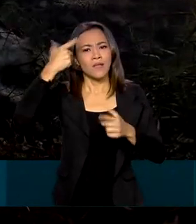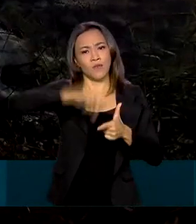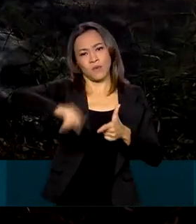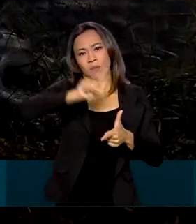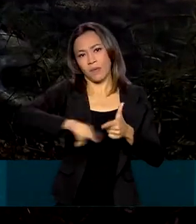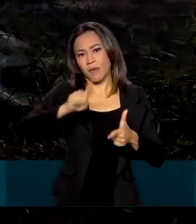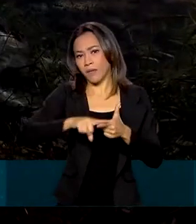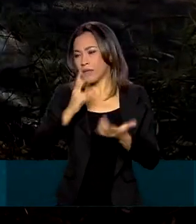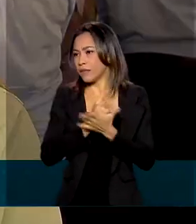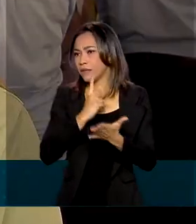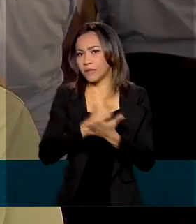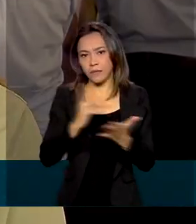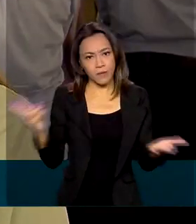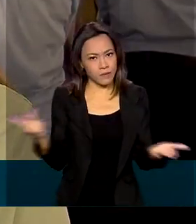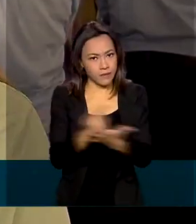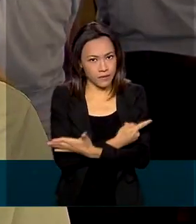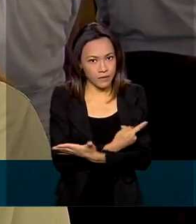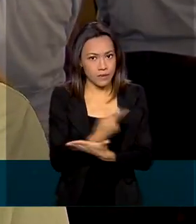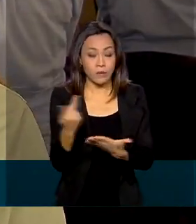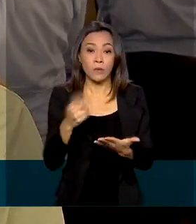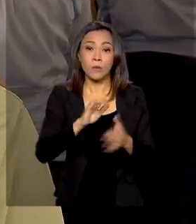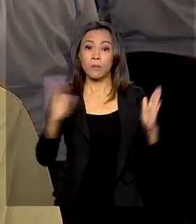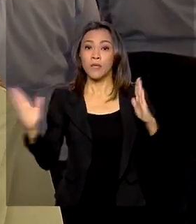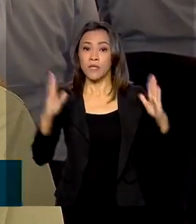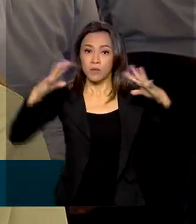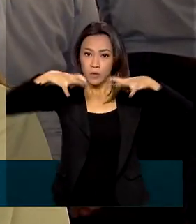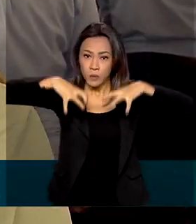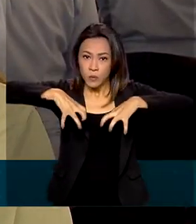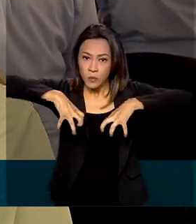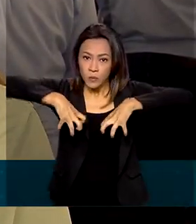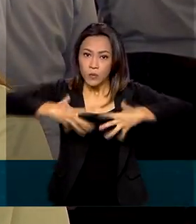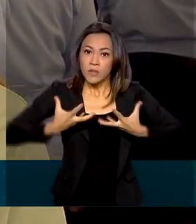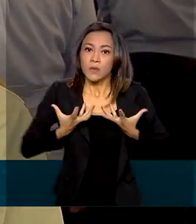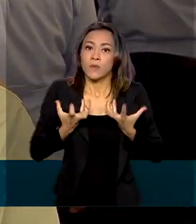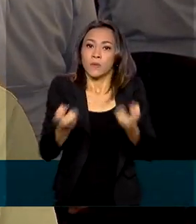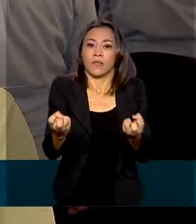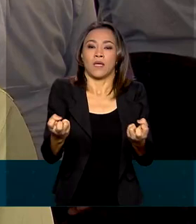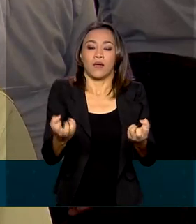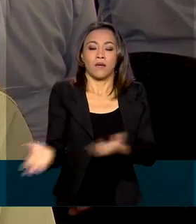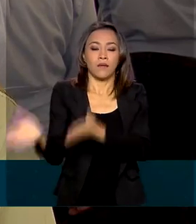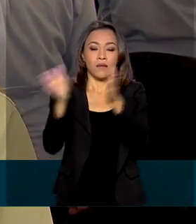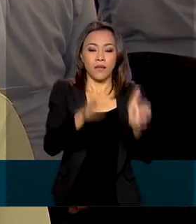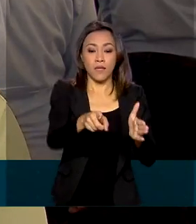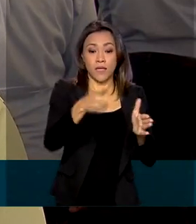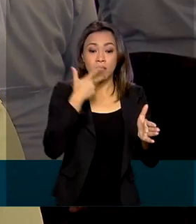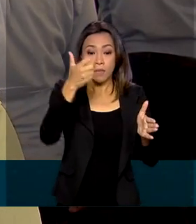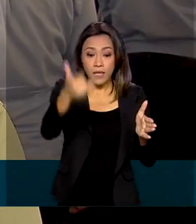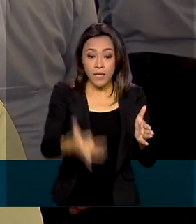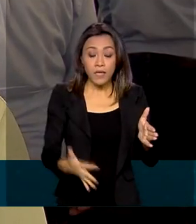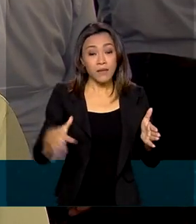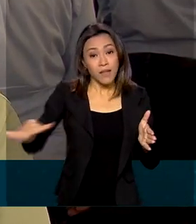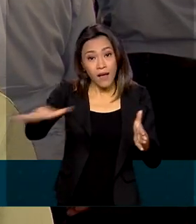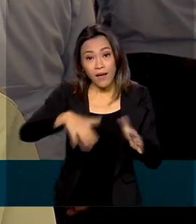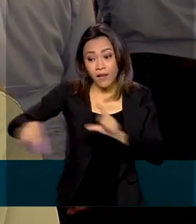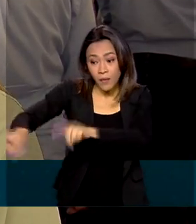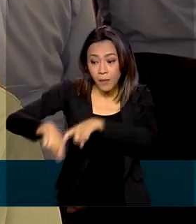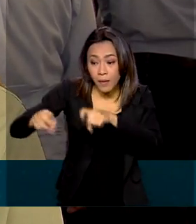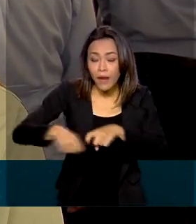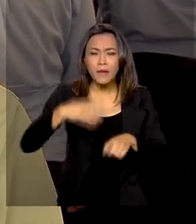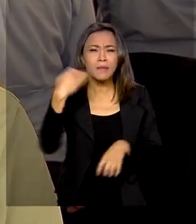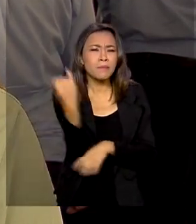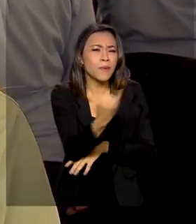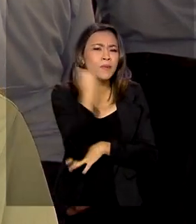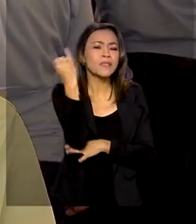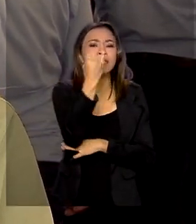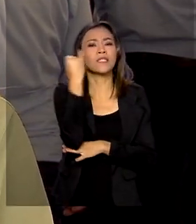em épocas de estiagem. Principalmente para a agricultura e pecuária, a gente acha necessário que também as cidades cuidem